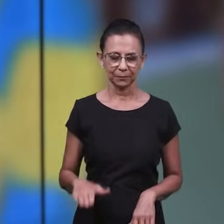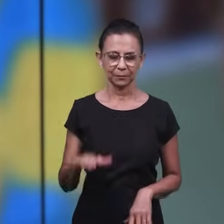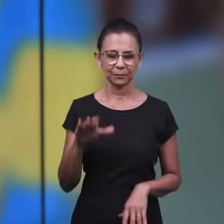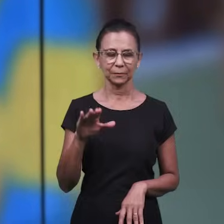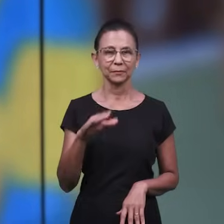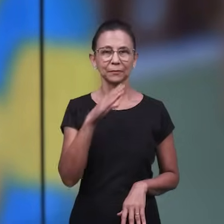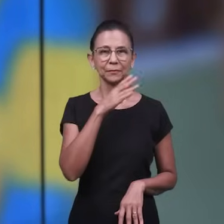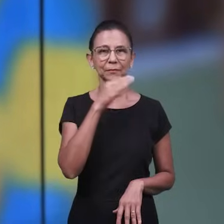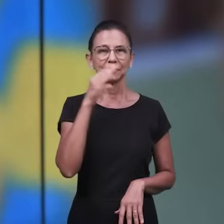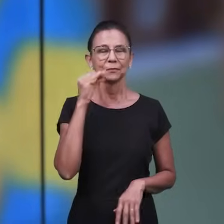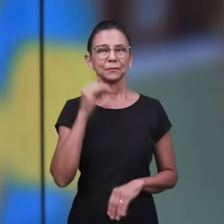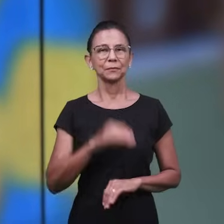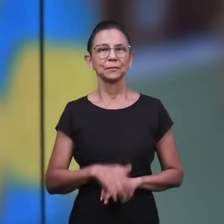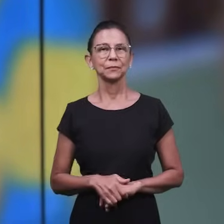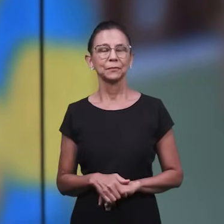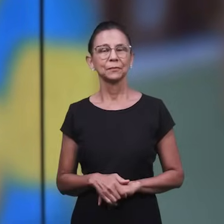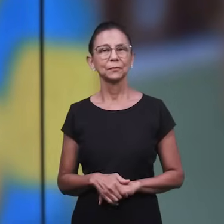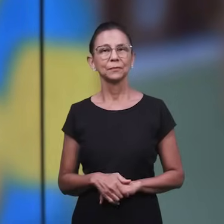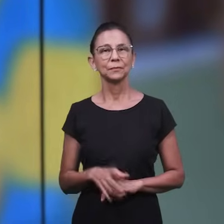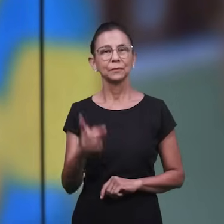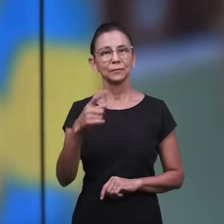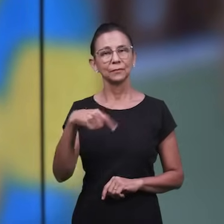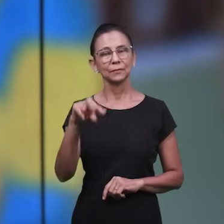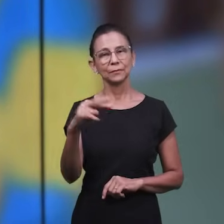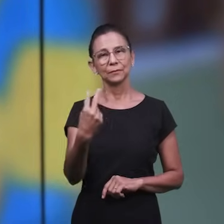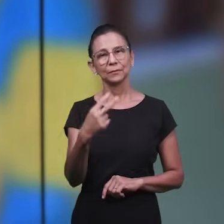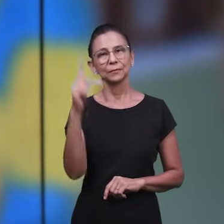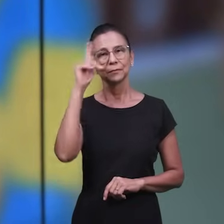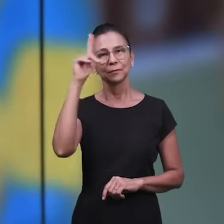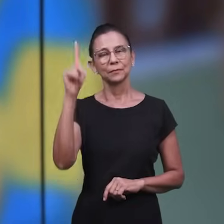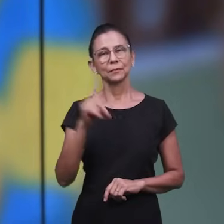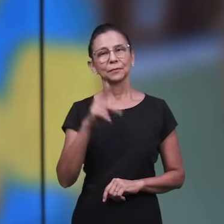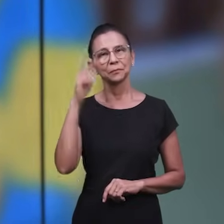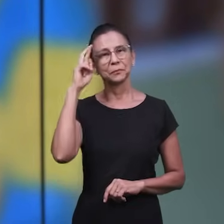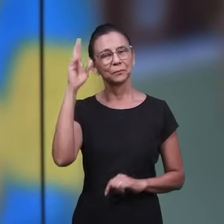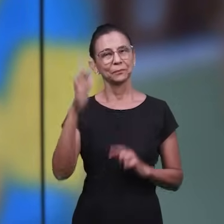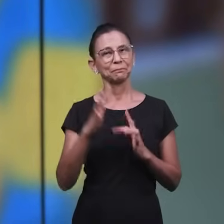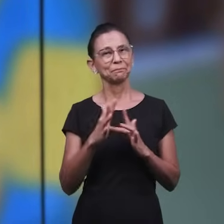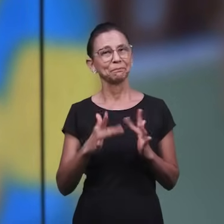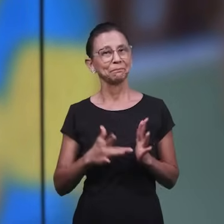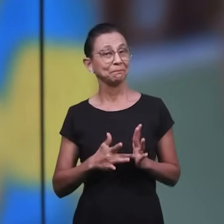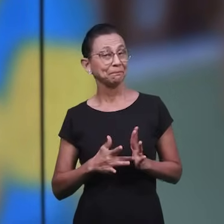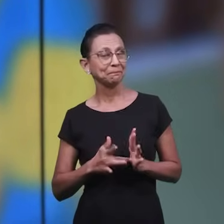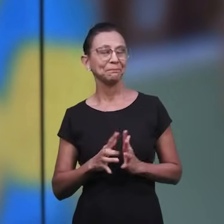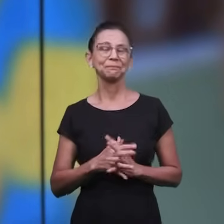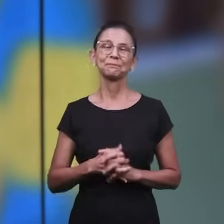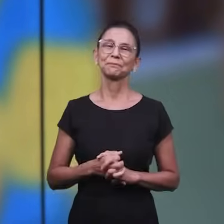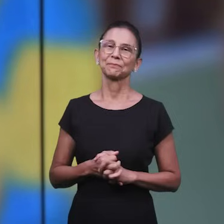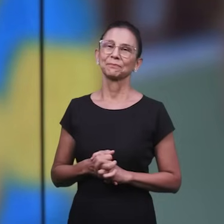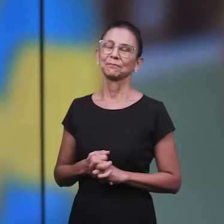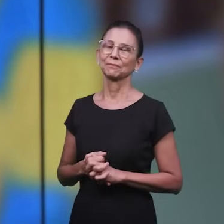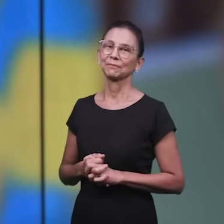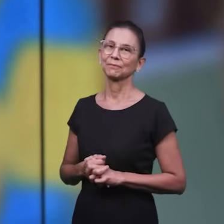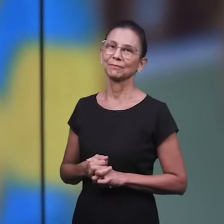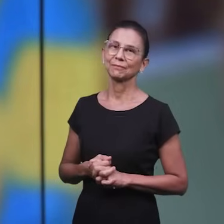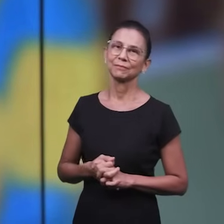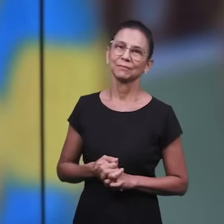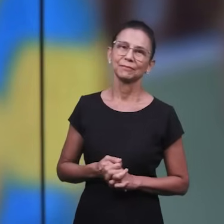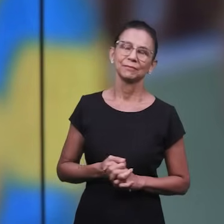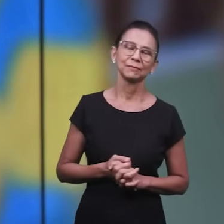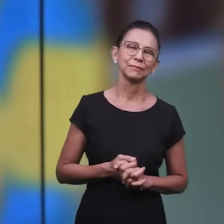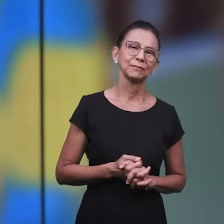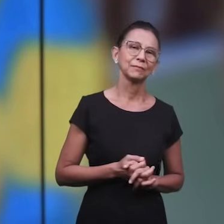adolescentes e todos que nos assistem com a paz do Senhor Jesus. Ao longo dos últimos meses,